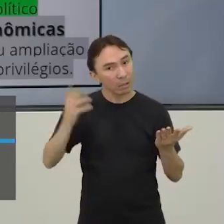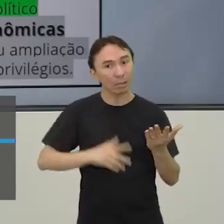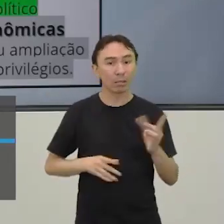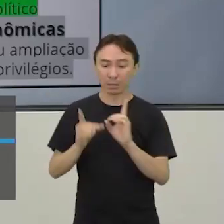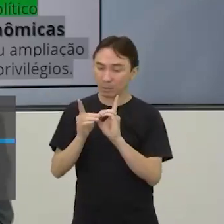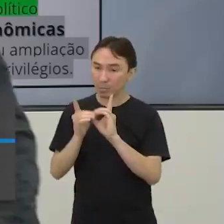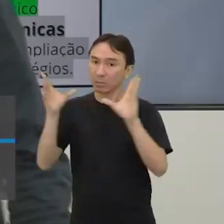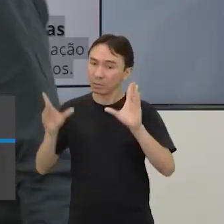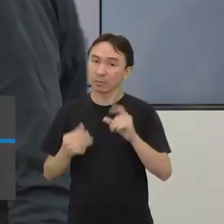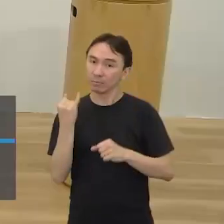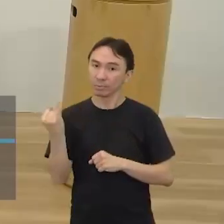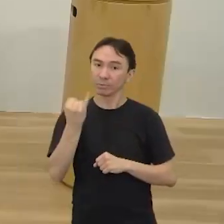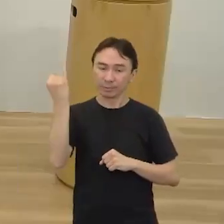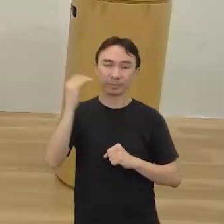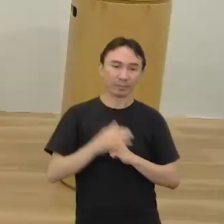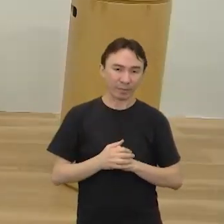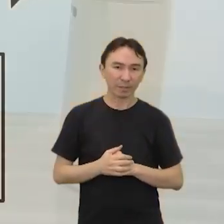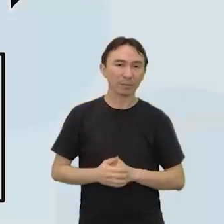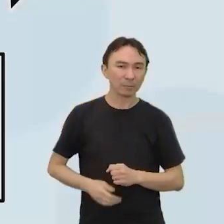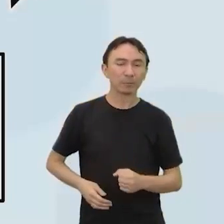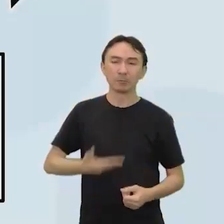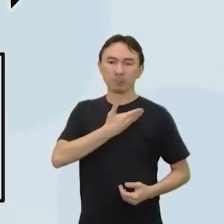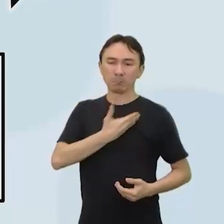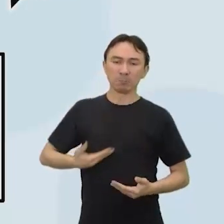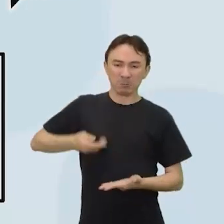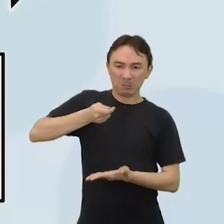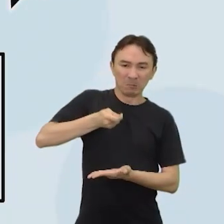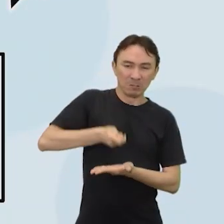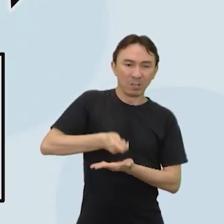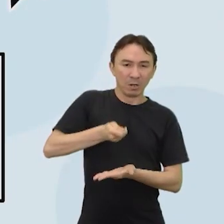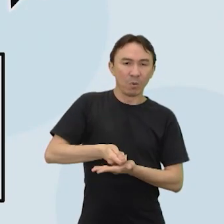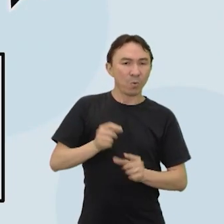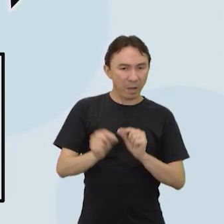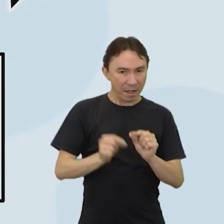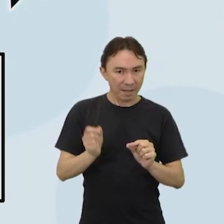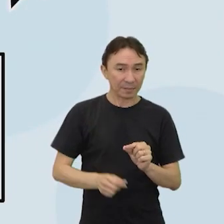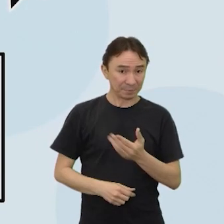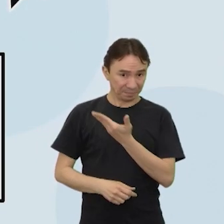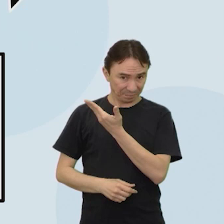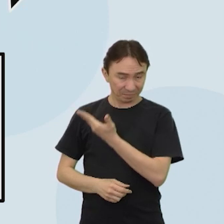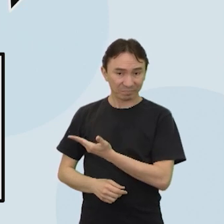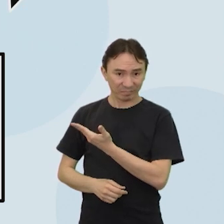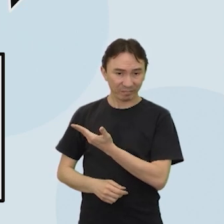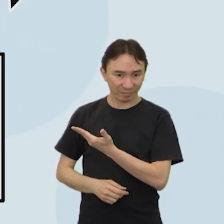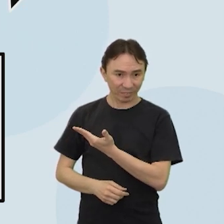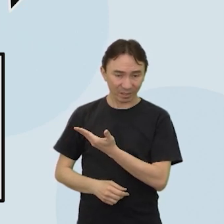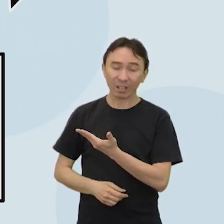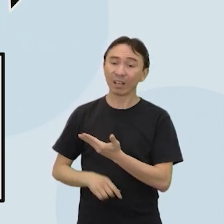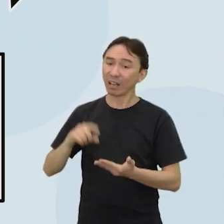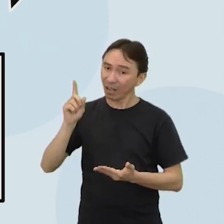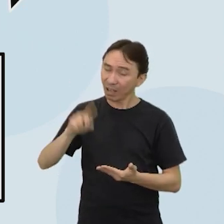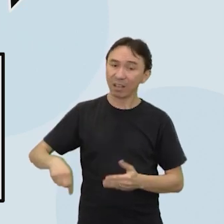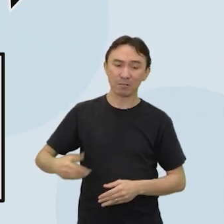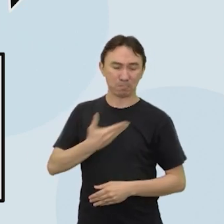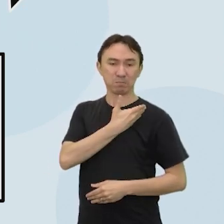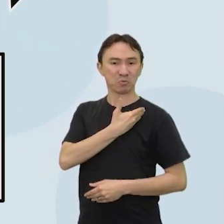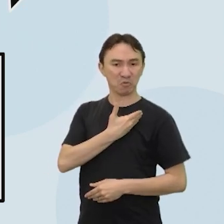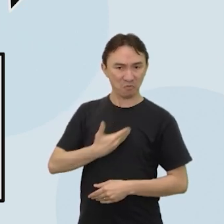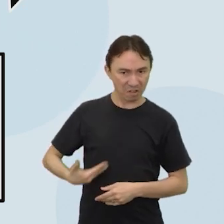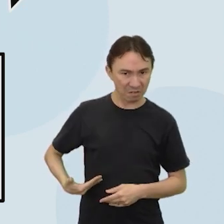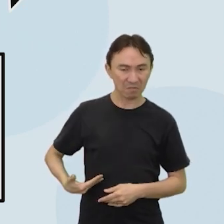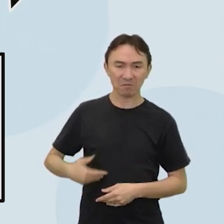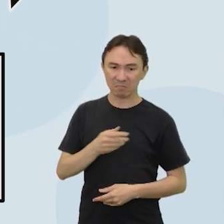então, ditadura? Bota no LED, olha lá. É um sistema político no qual o executivo não